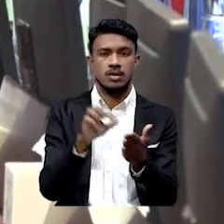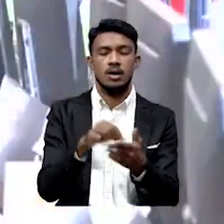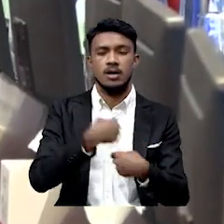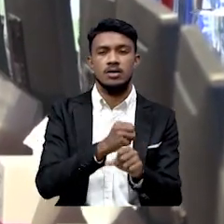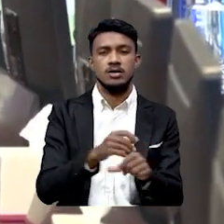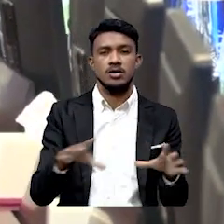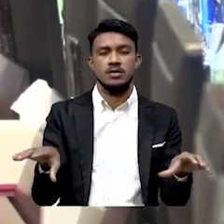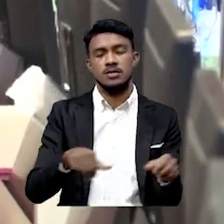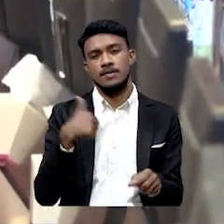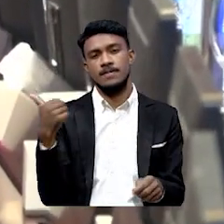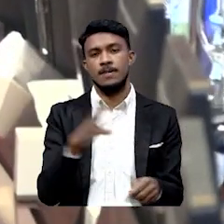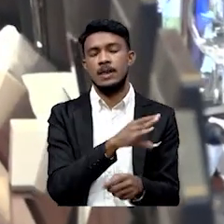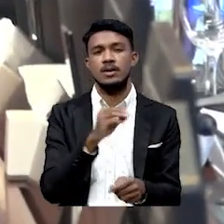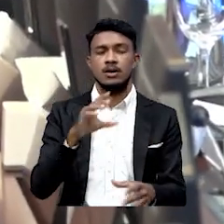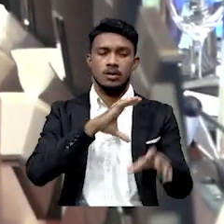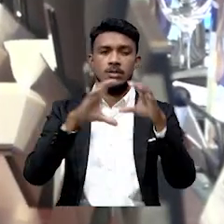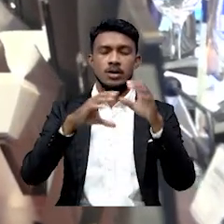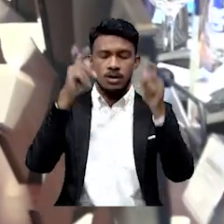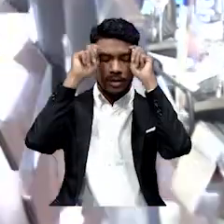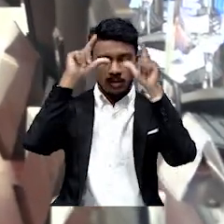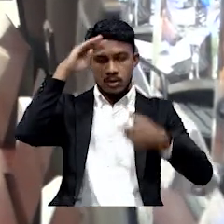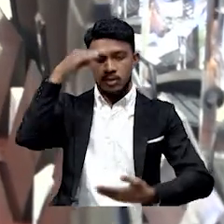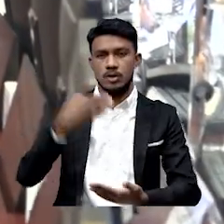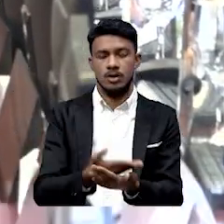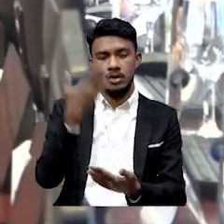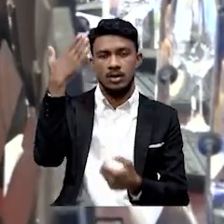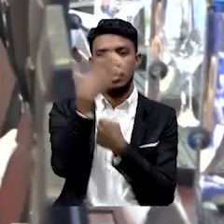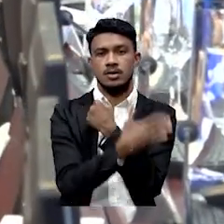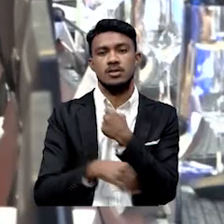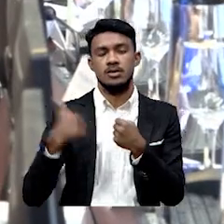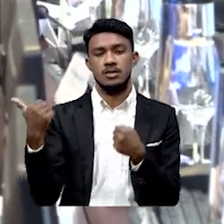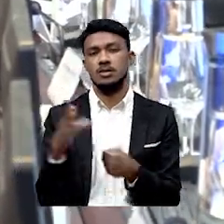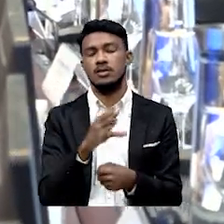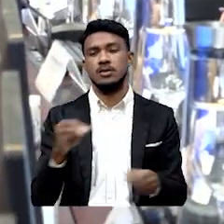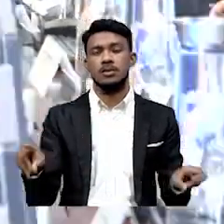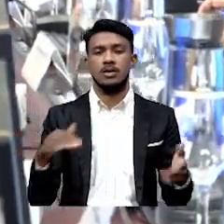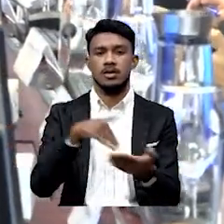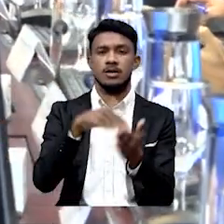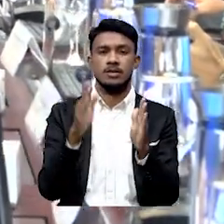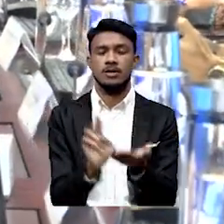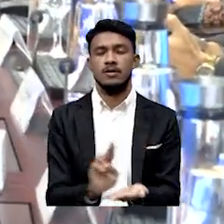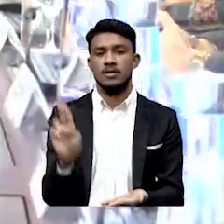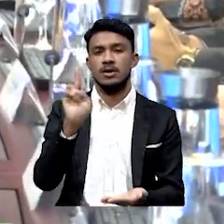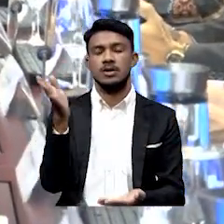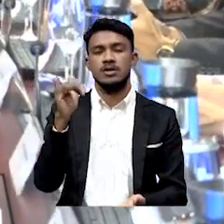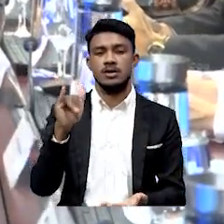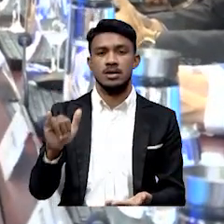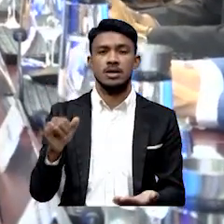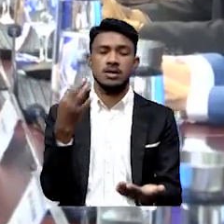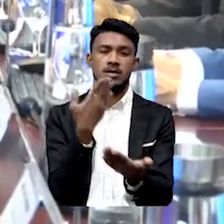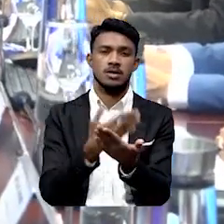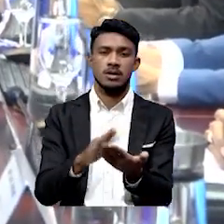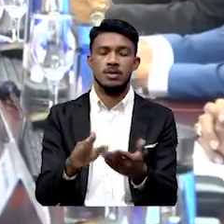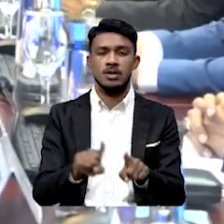trabalhador exterior no comunidade timoroan e diáspora. Emprego ba melhor aluno universitário sira. Pagamento ba